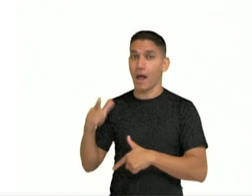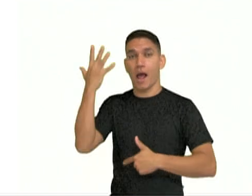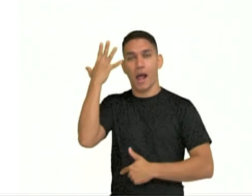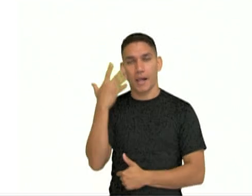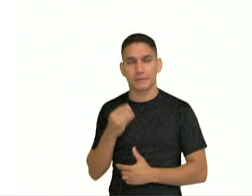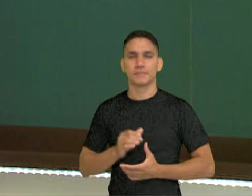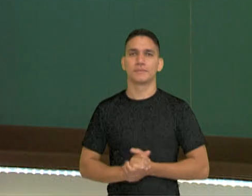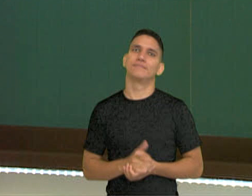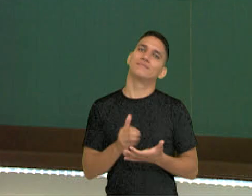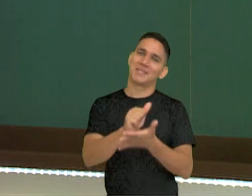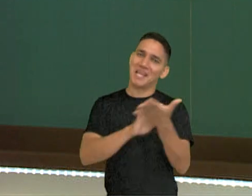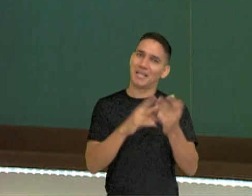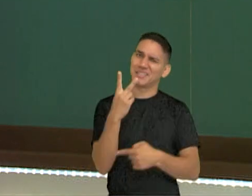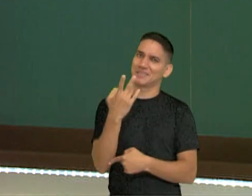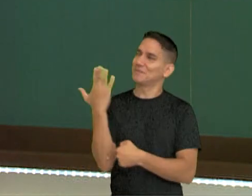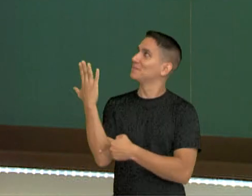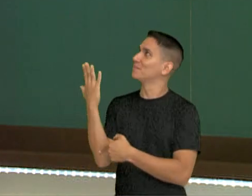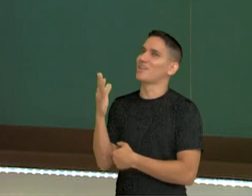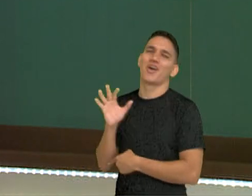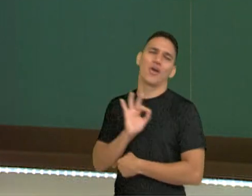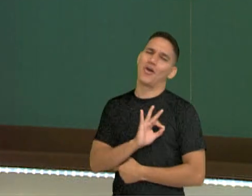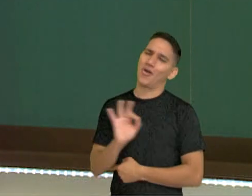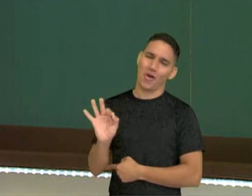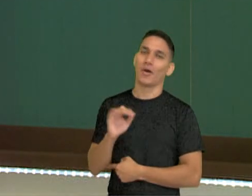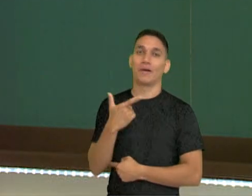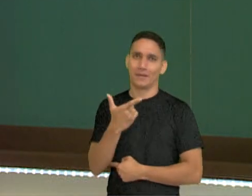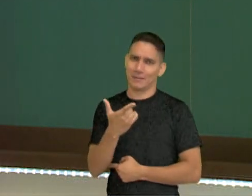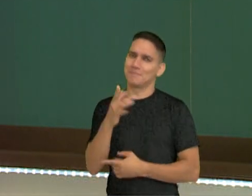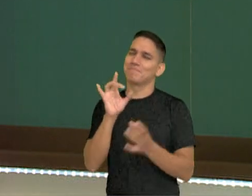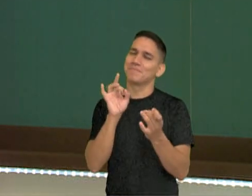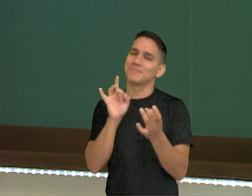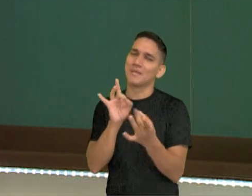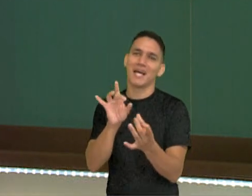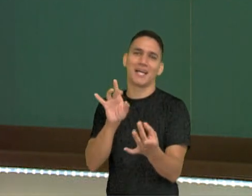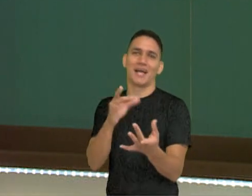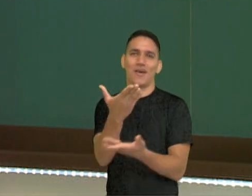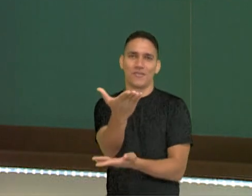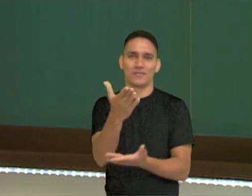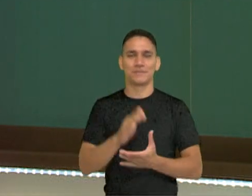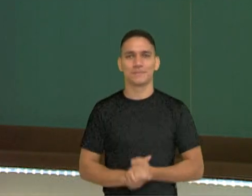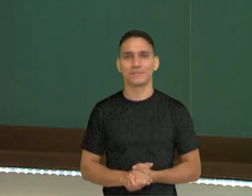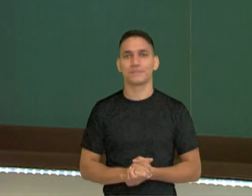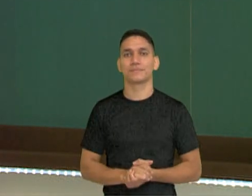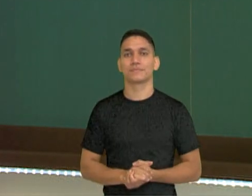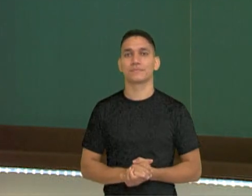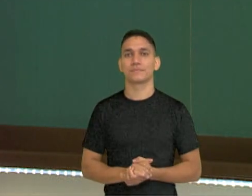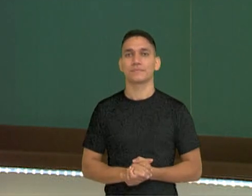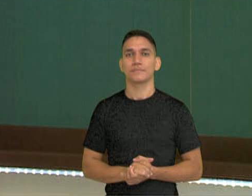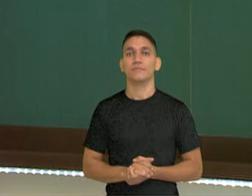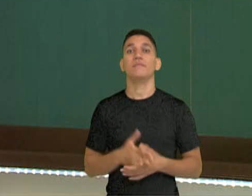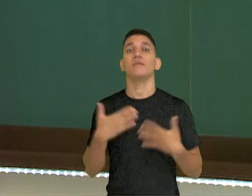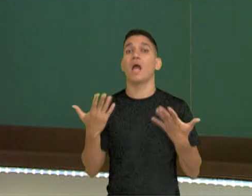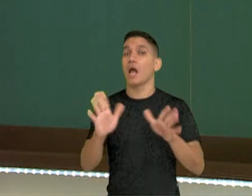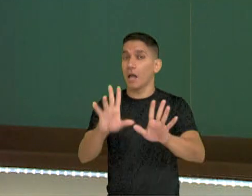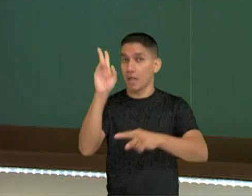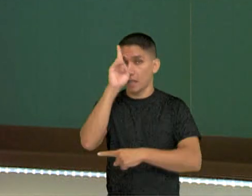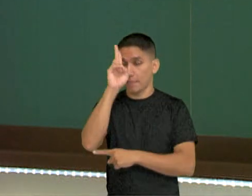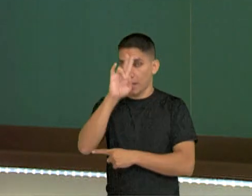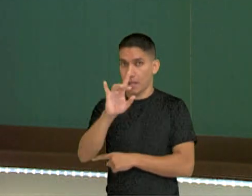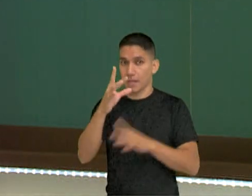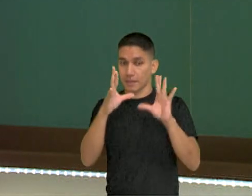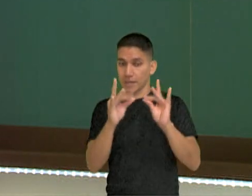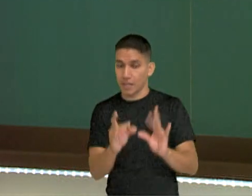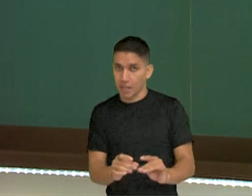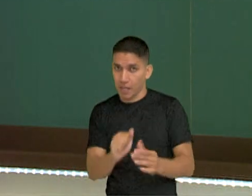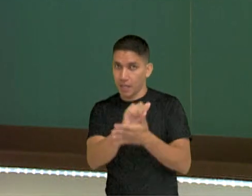Atividade 2, claro, especialmente para você. Mas vamos lembrar alguns detalhes aqui na atividade 2. Se